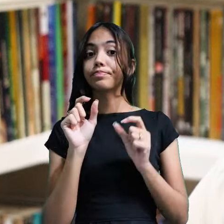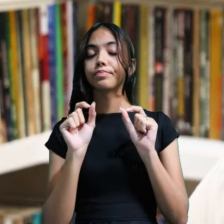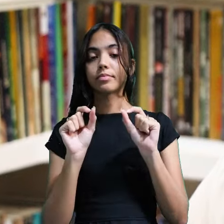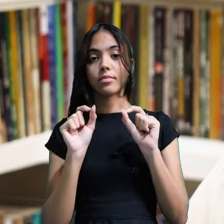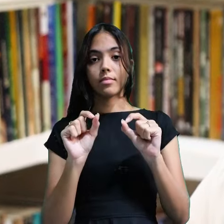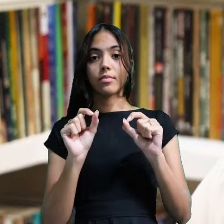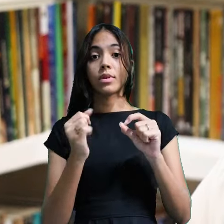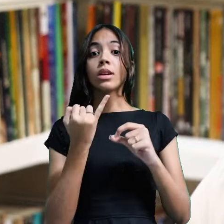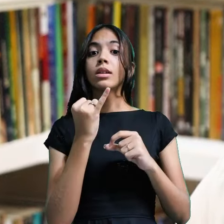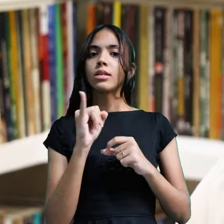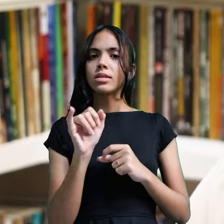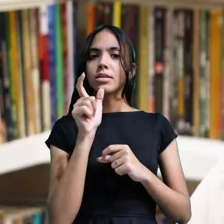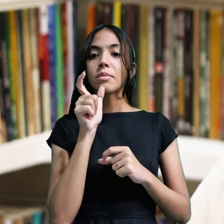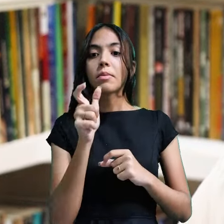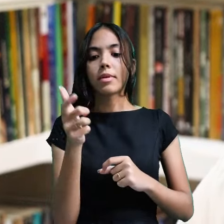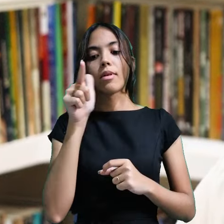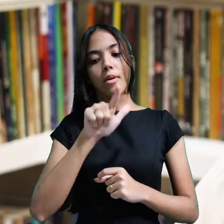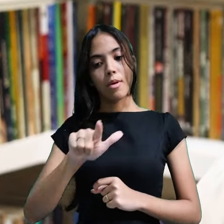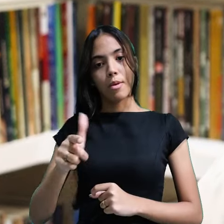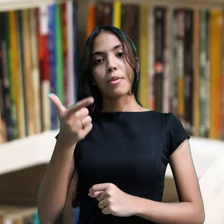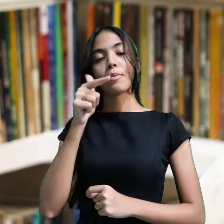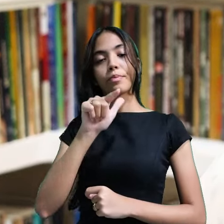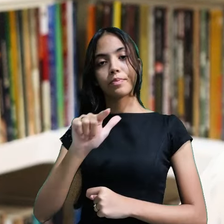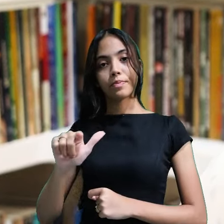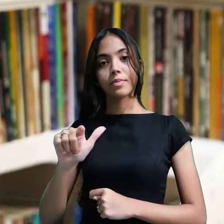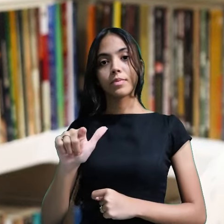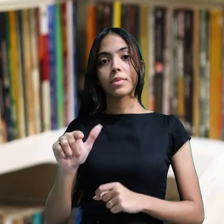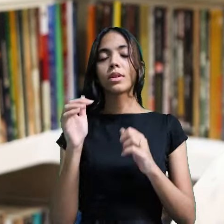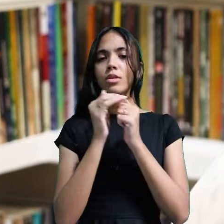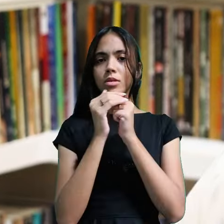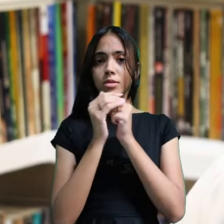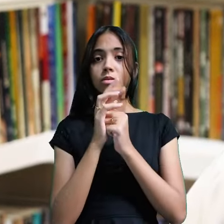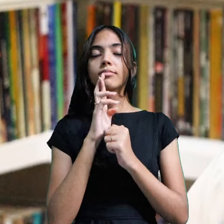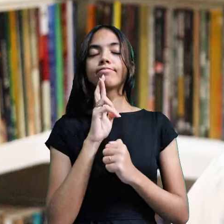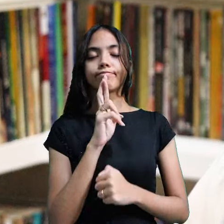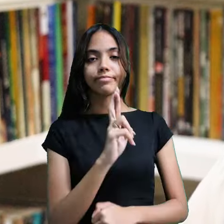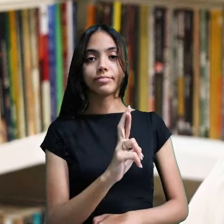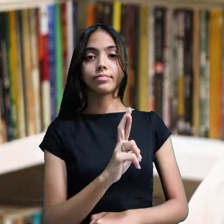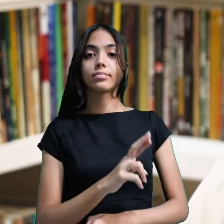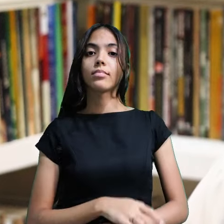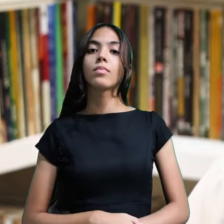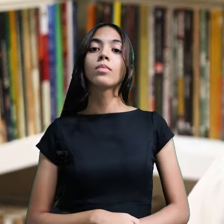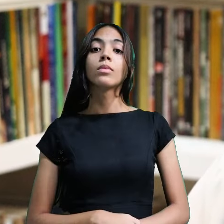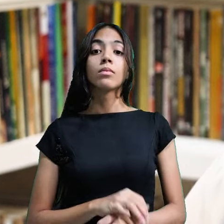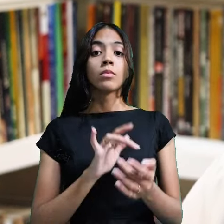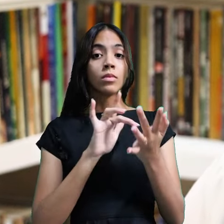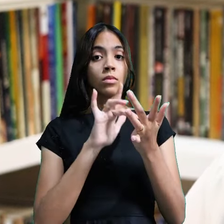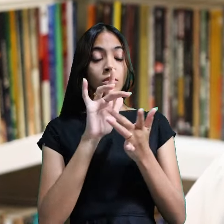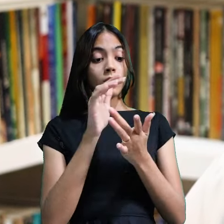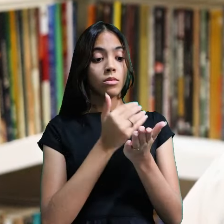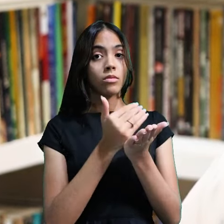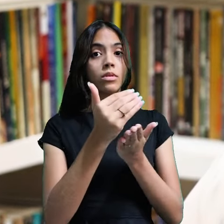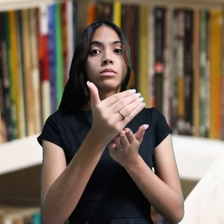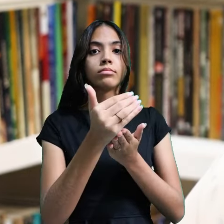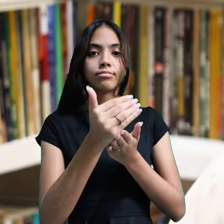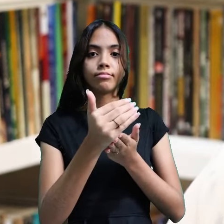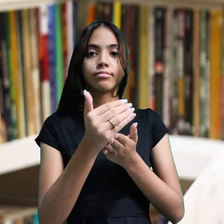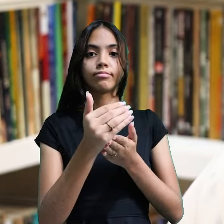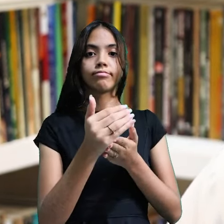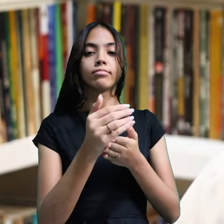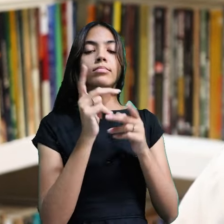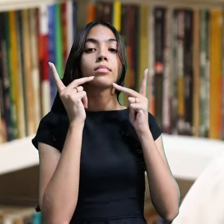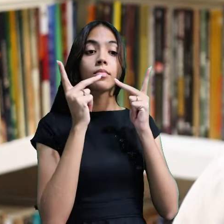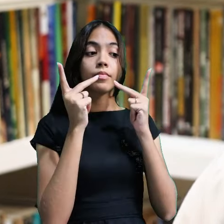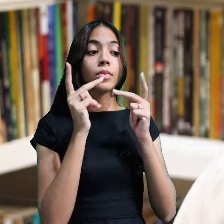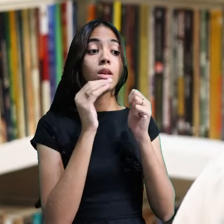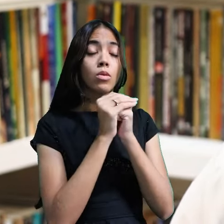as palavras várias vezes, suas orações serão respondidas. Jesus continua sua introdução à